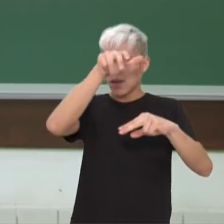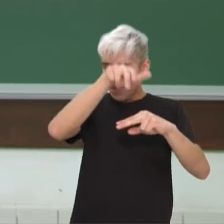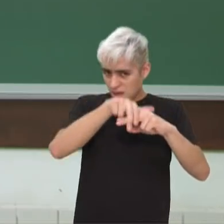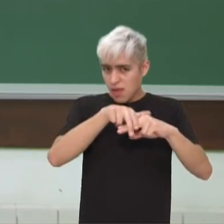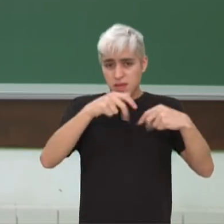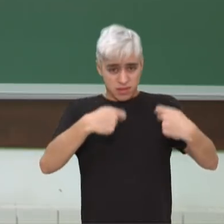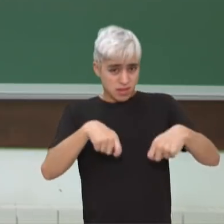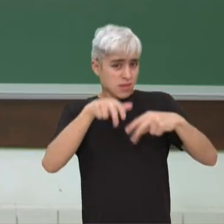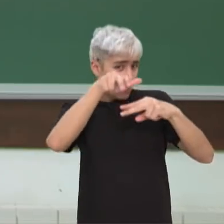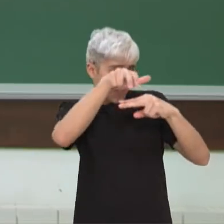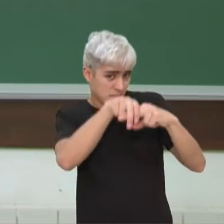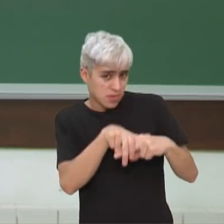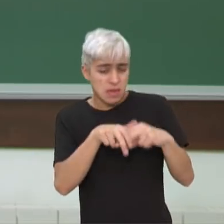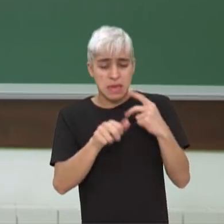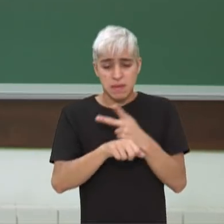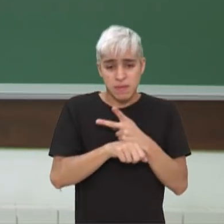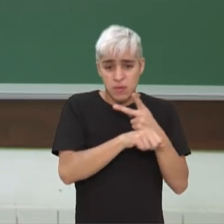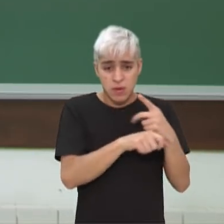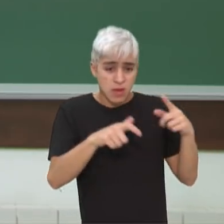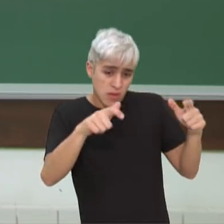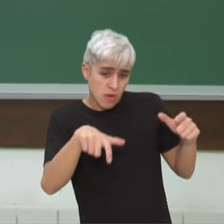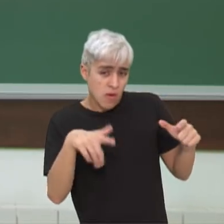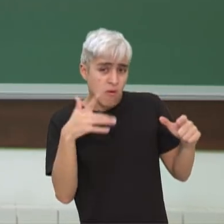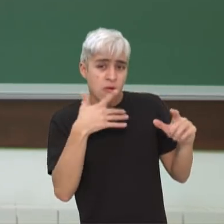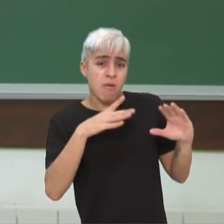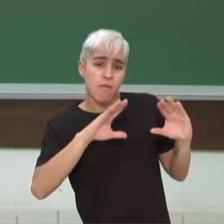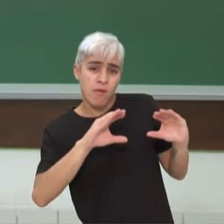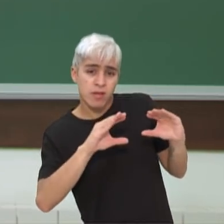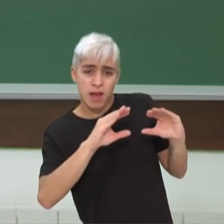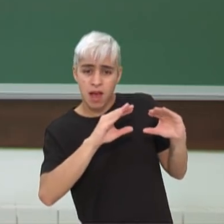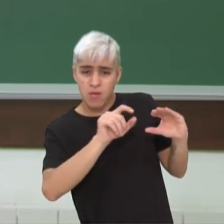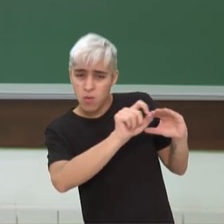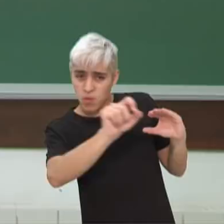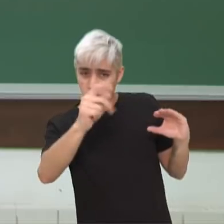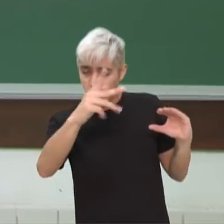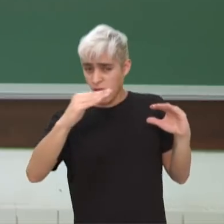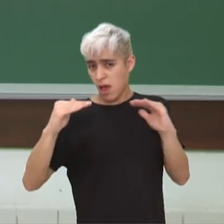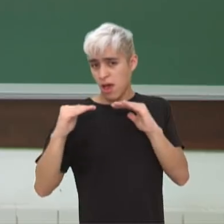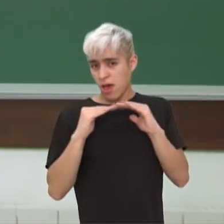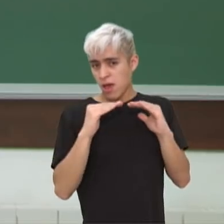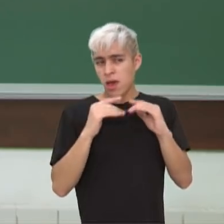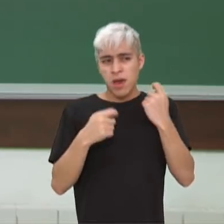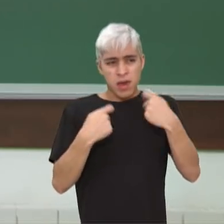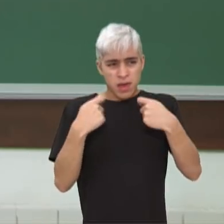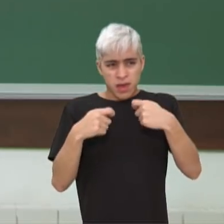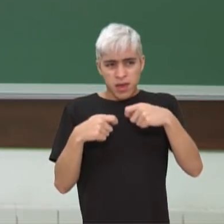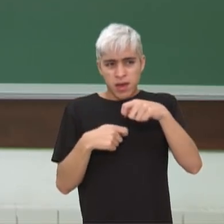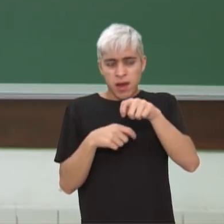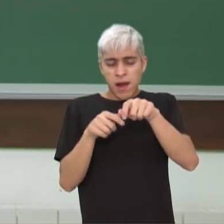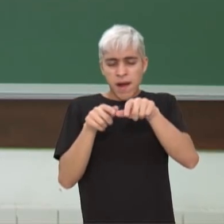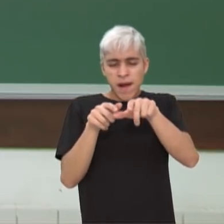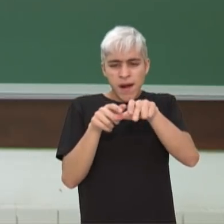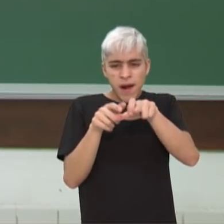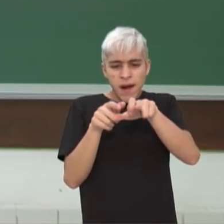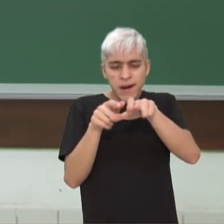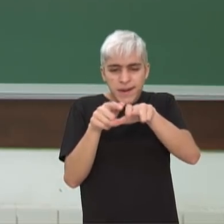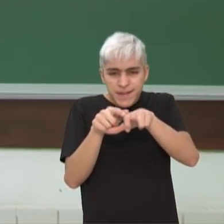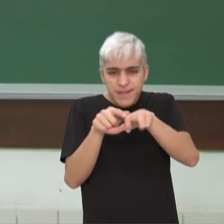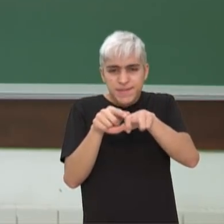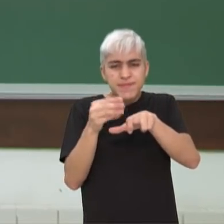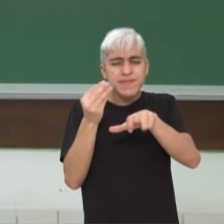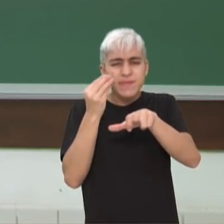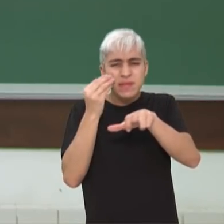fazer ele sentado. Procure aí um lugar confortável na sua casa, onde você vai esticar uma perna, vai dobrar a outra e você vai